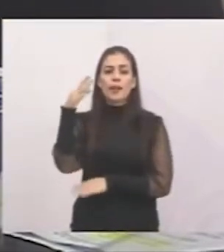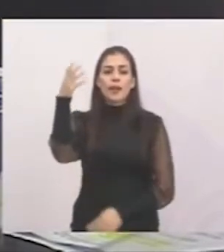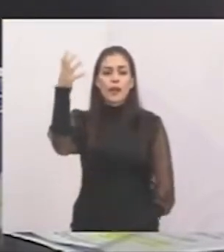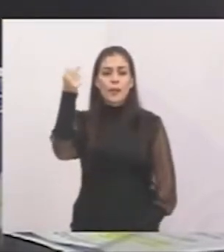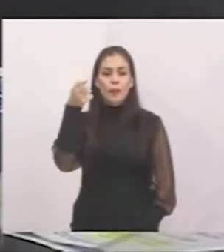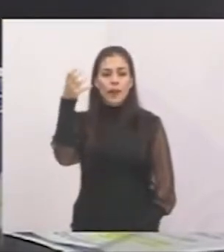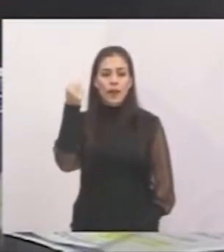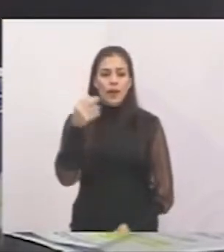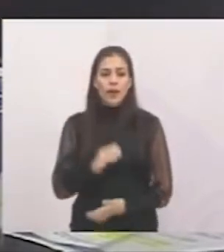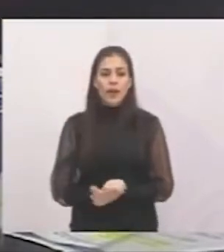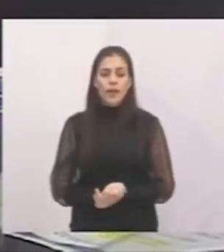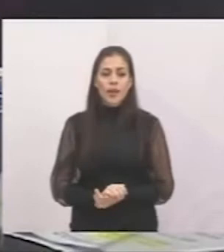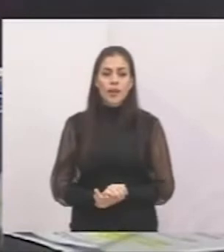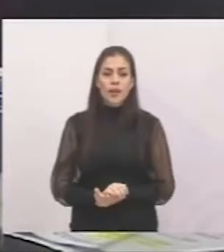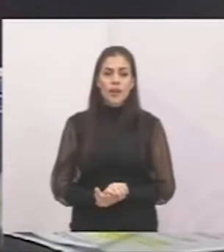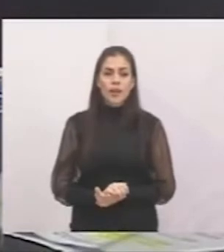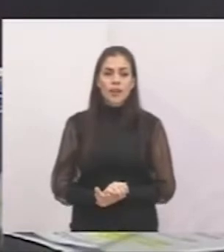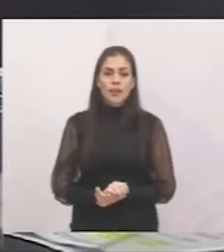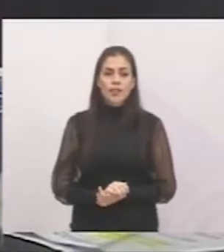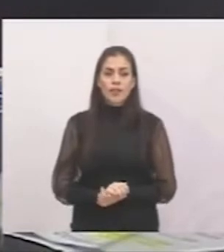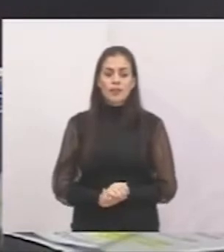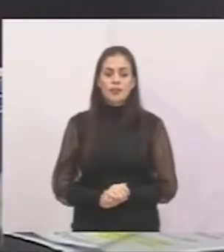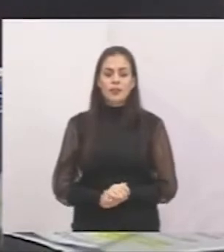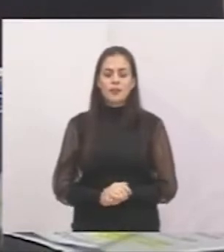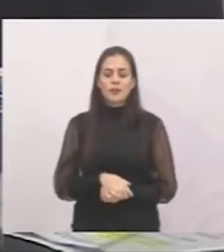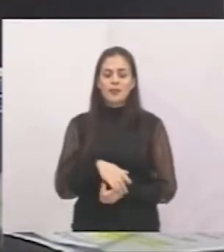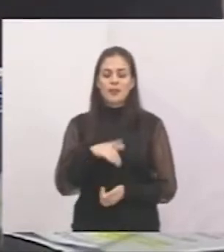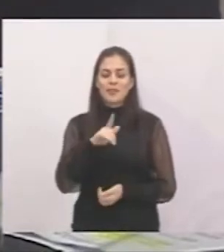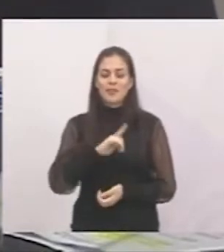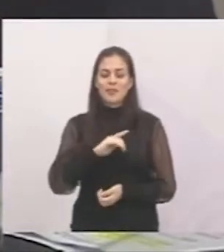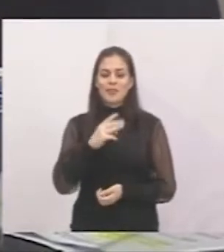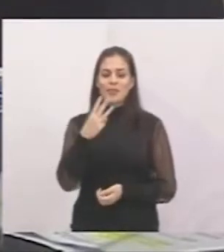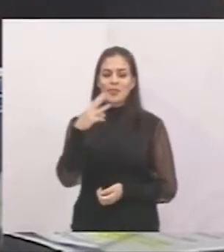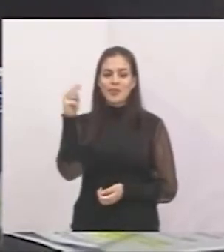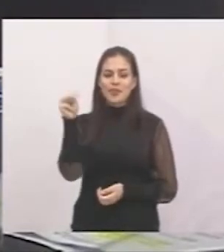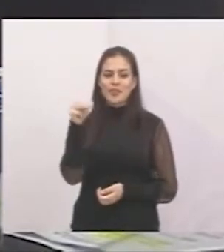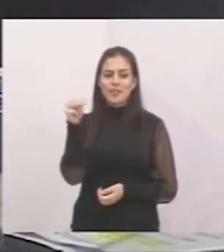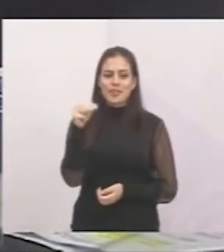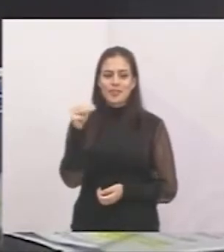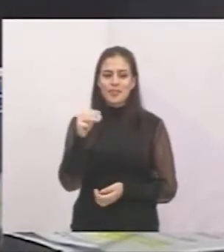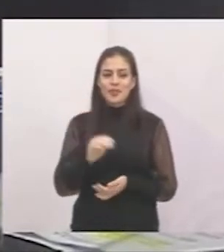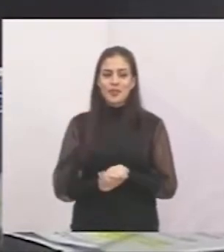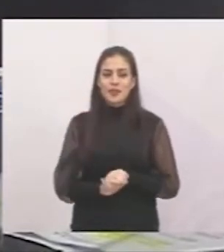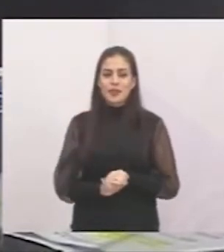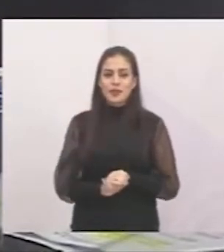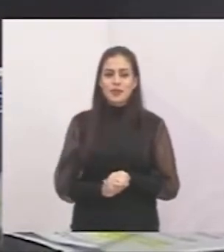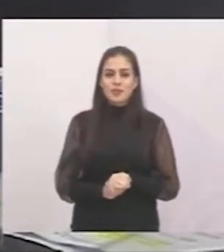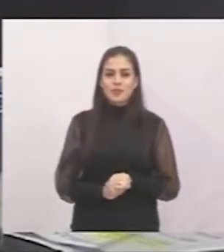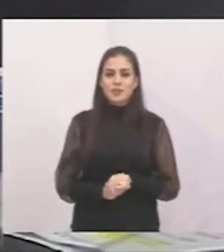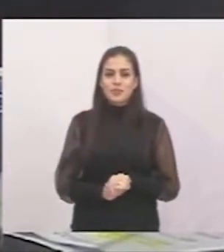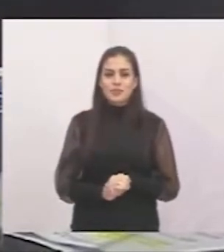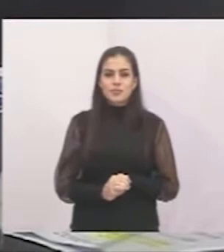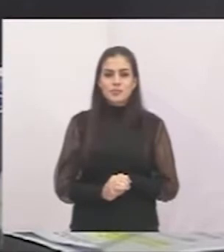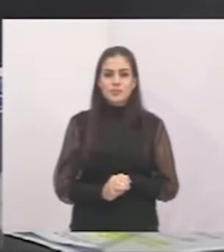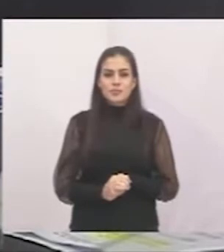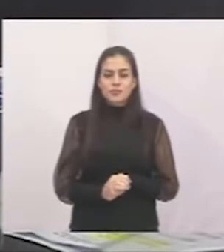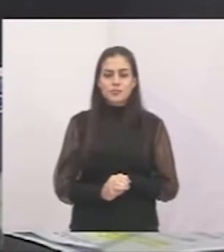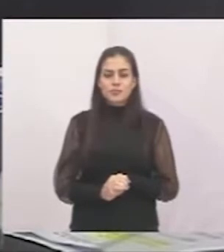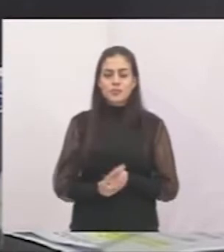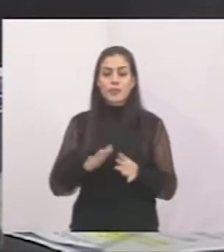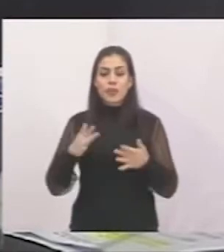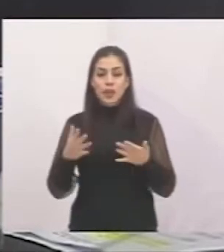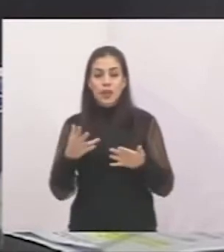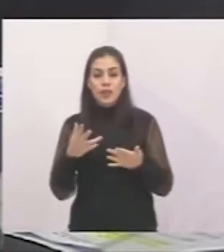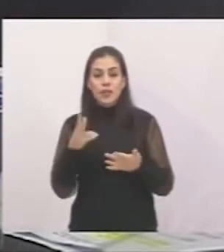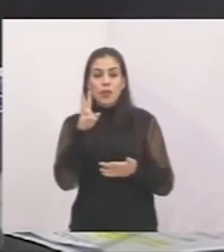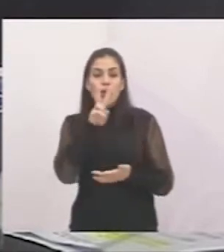E conforme três requerimento ou tem três minutos e bora lá pra vocês ver essa situação que está lá